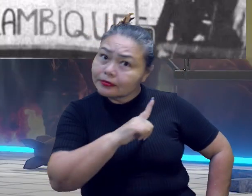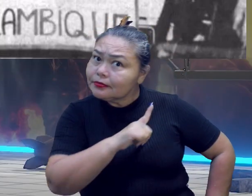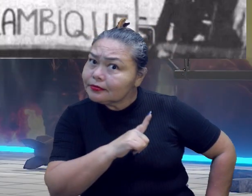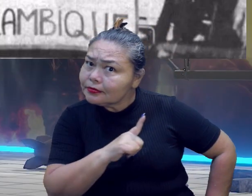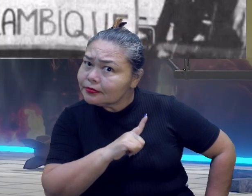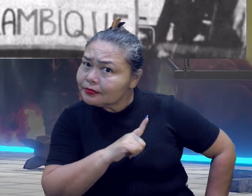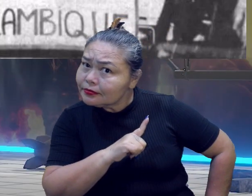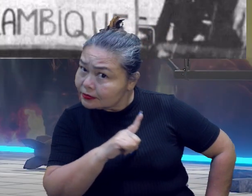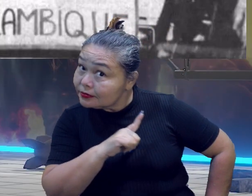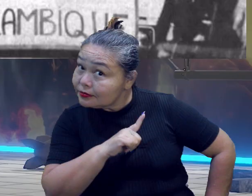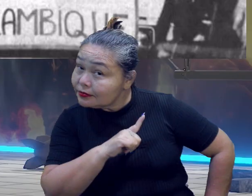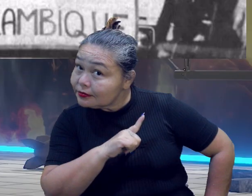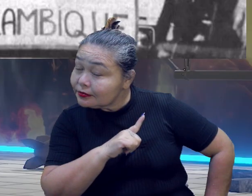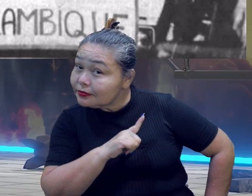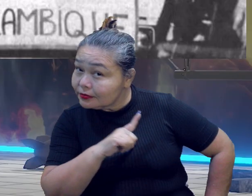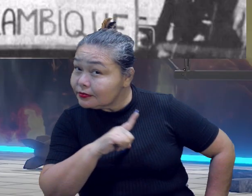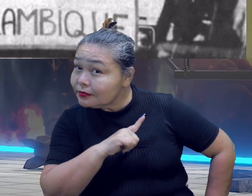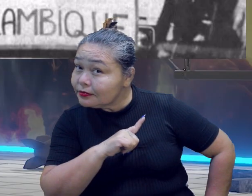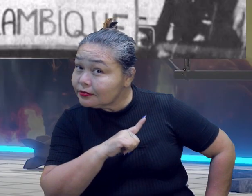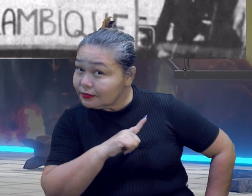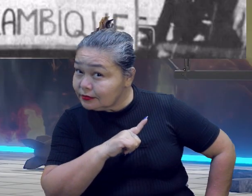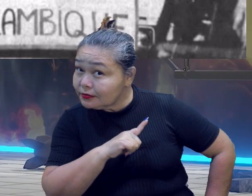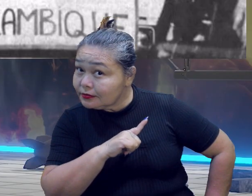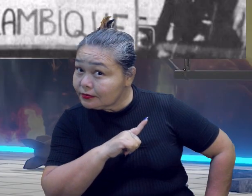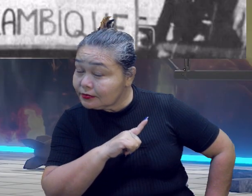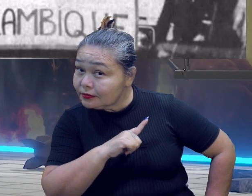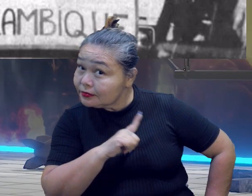Existe? Hã?